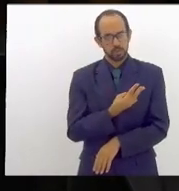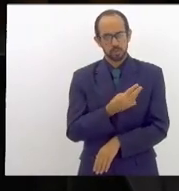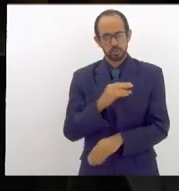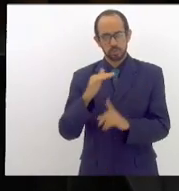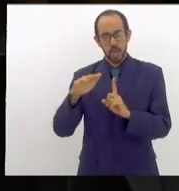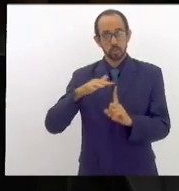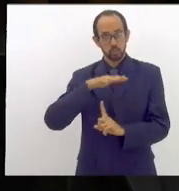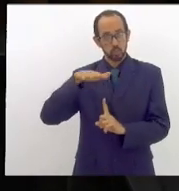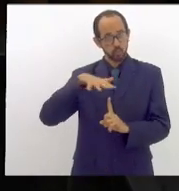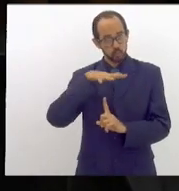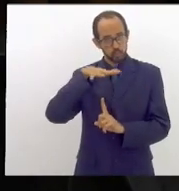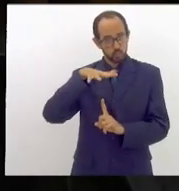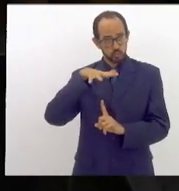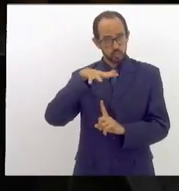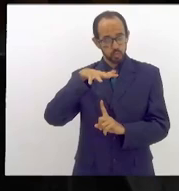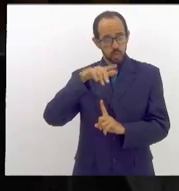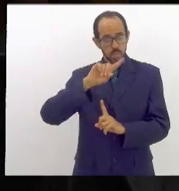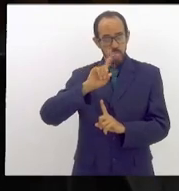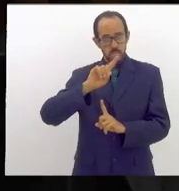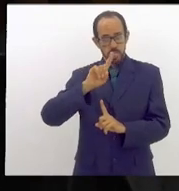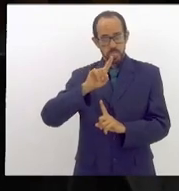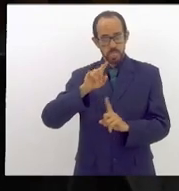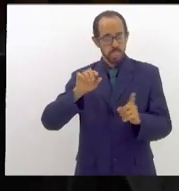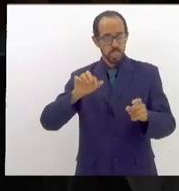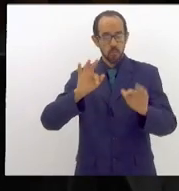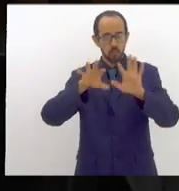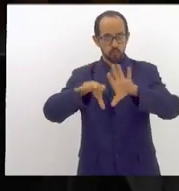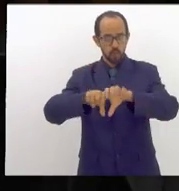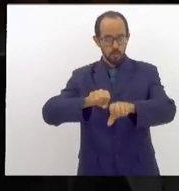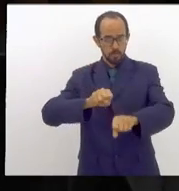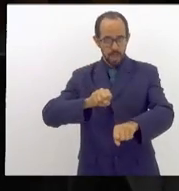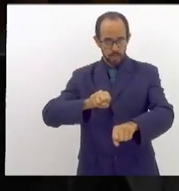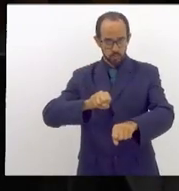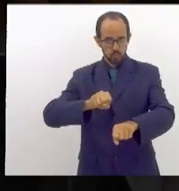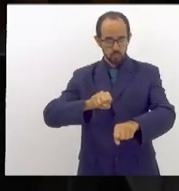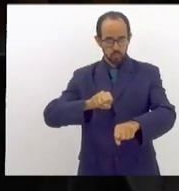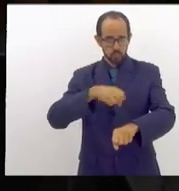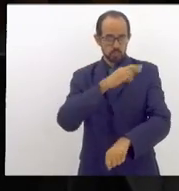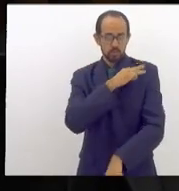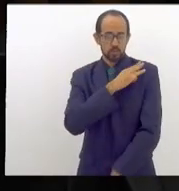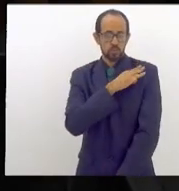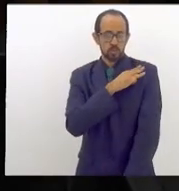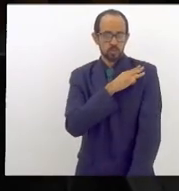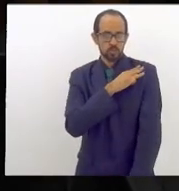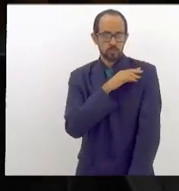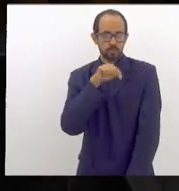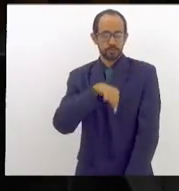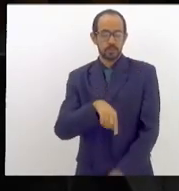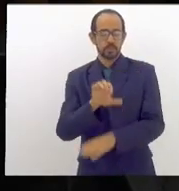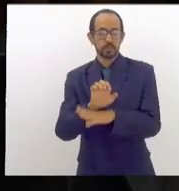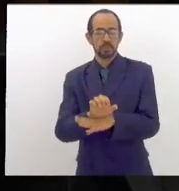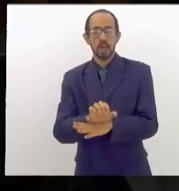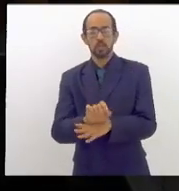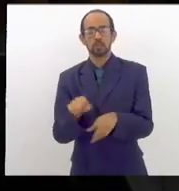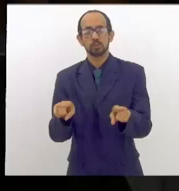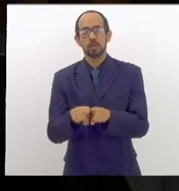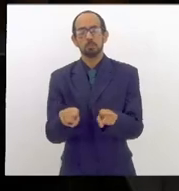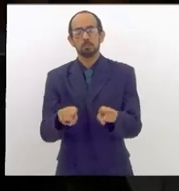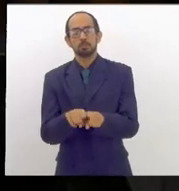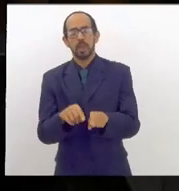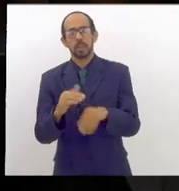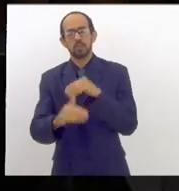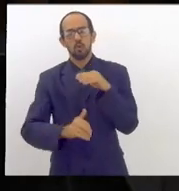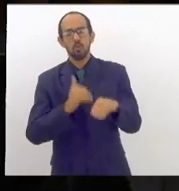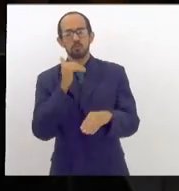adultos que não completaram a educação básica nesse estado que foi recordista